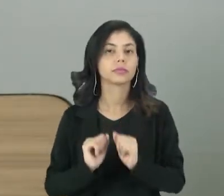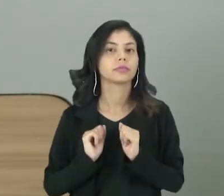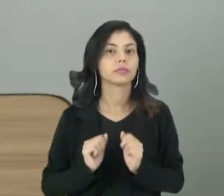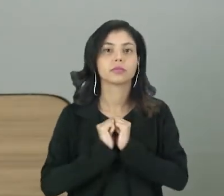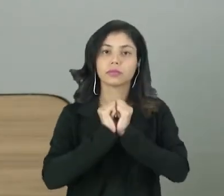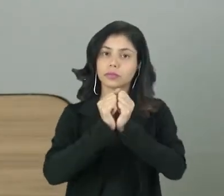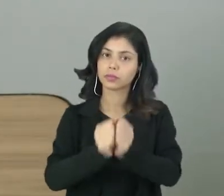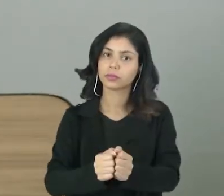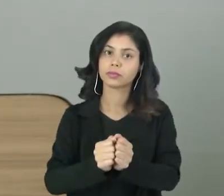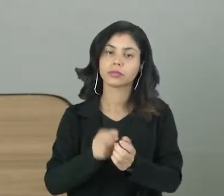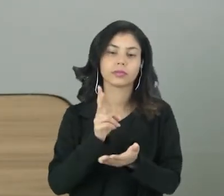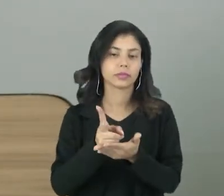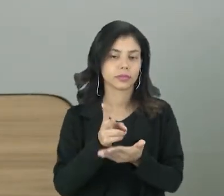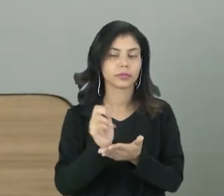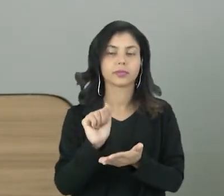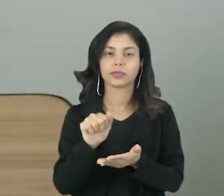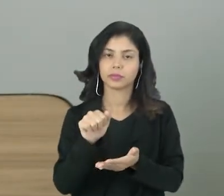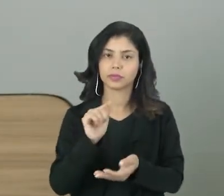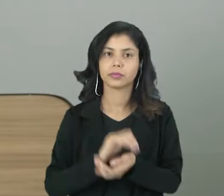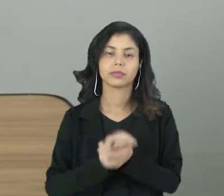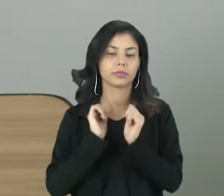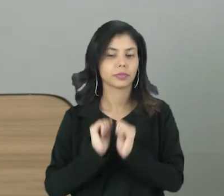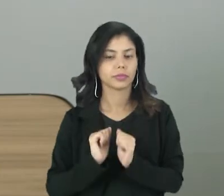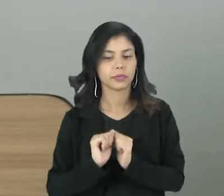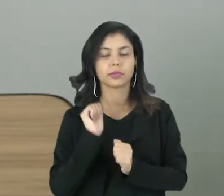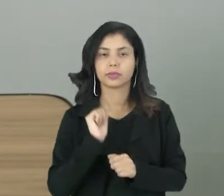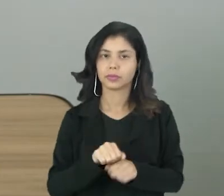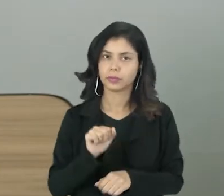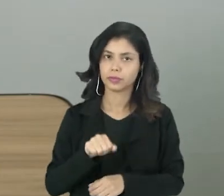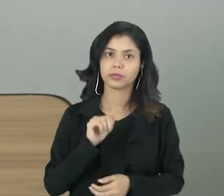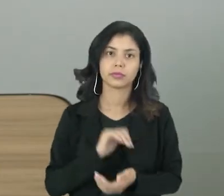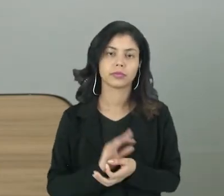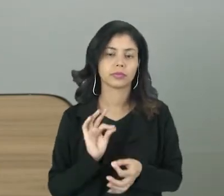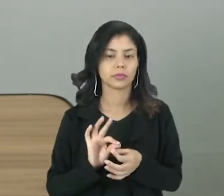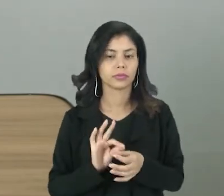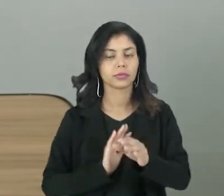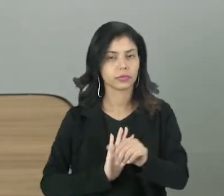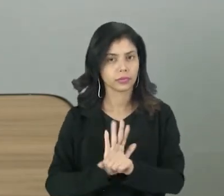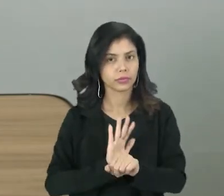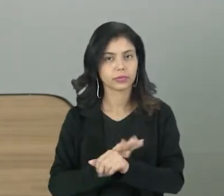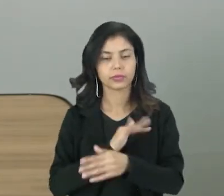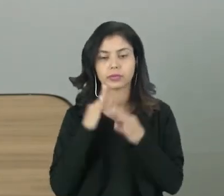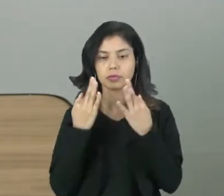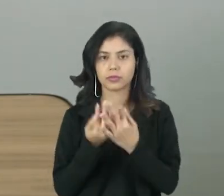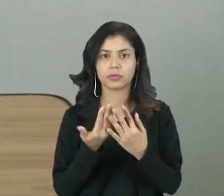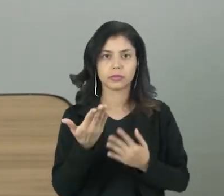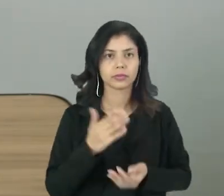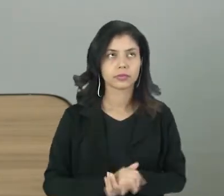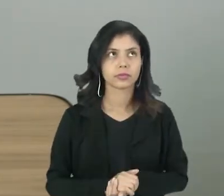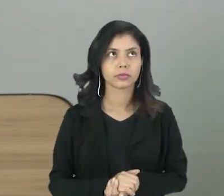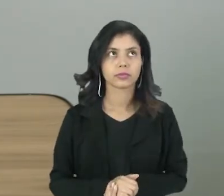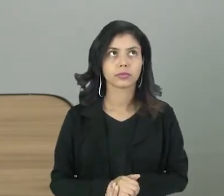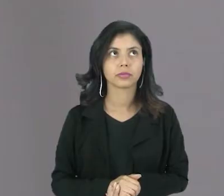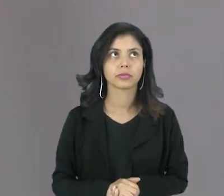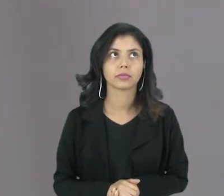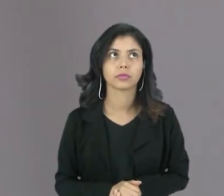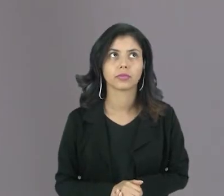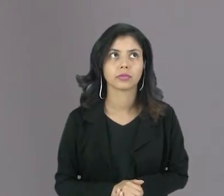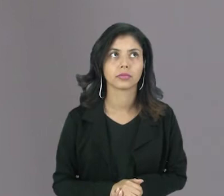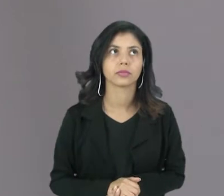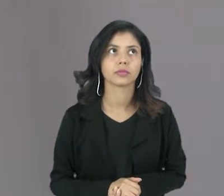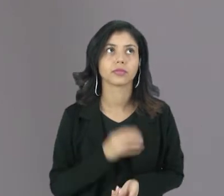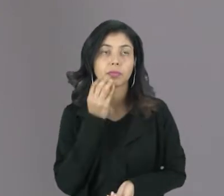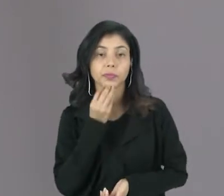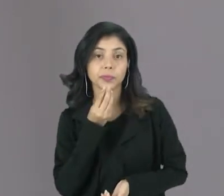fazer sim vocês podem estar fazendo isso aqui para ajudar a família de vocês olha o que a menina